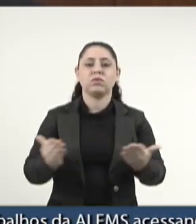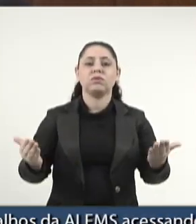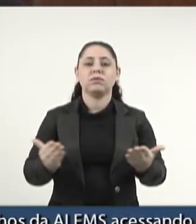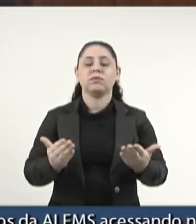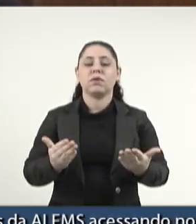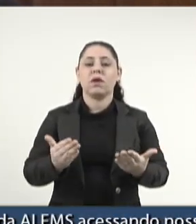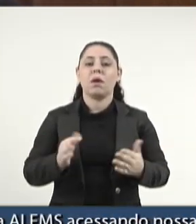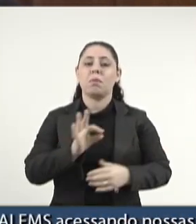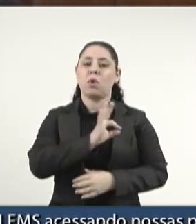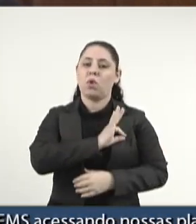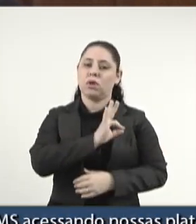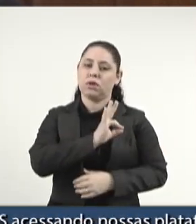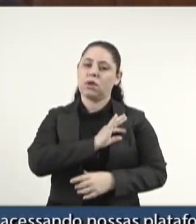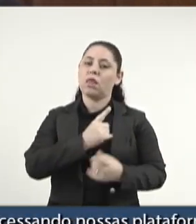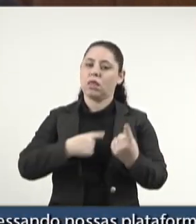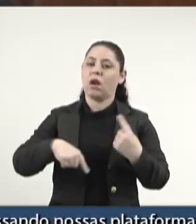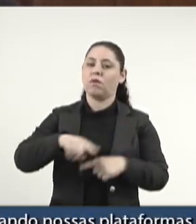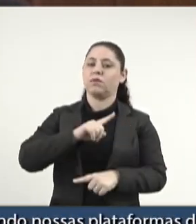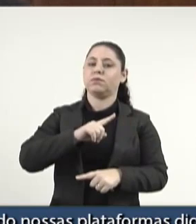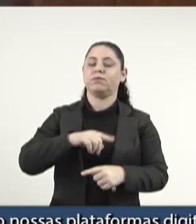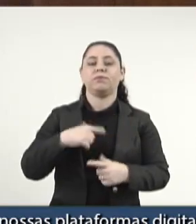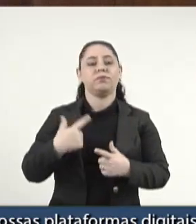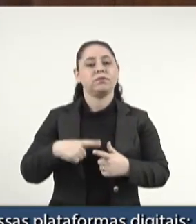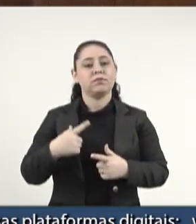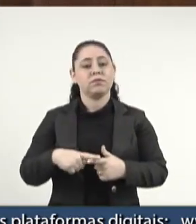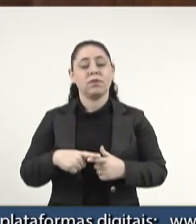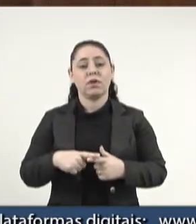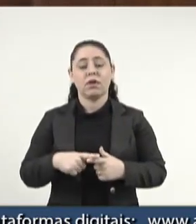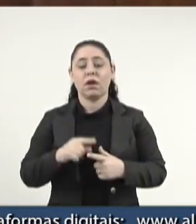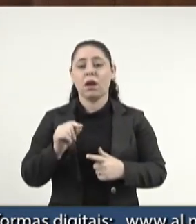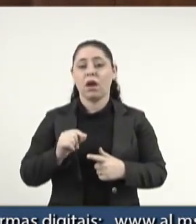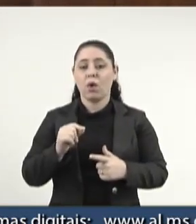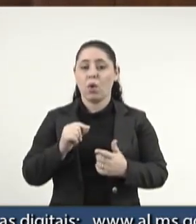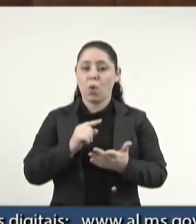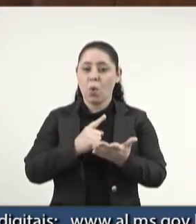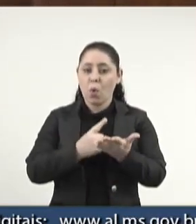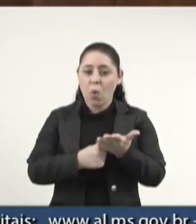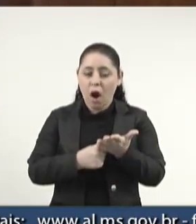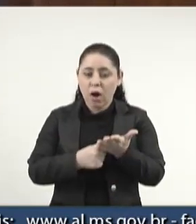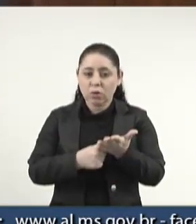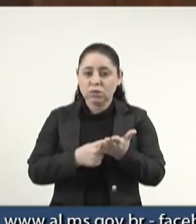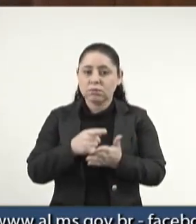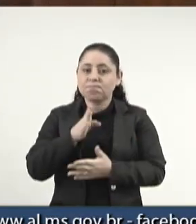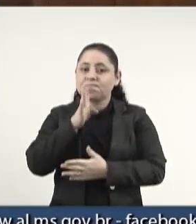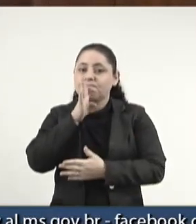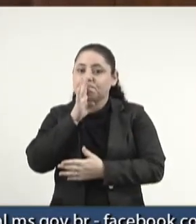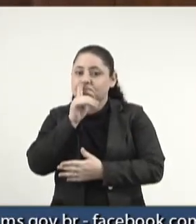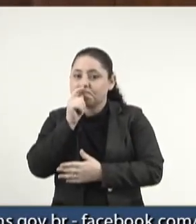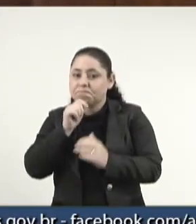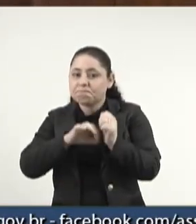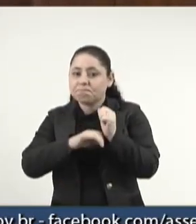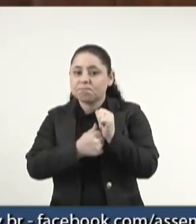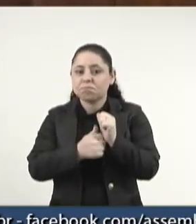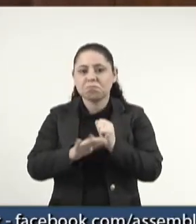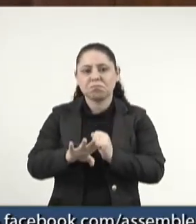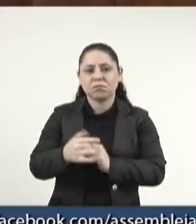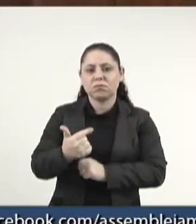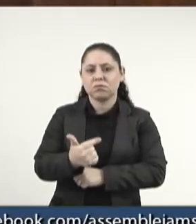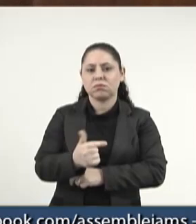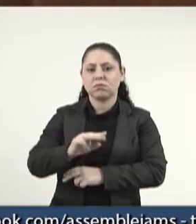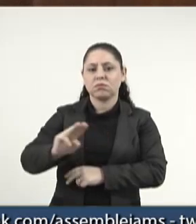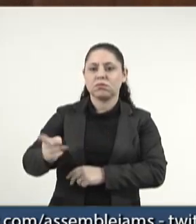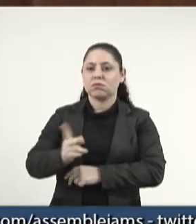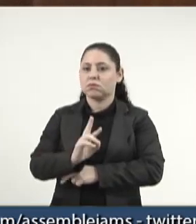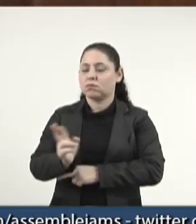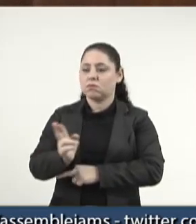caso de polícia, deputado Neno Razuc. Porque foi oferecido num acordo de confidencialidade um valor por volta de 2